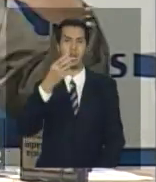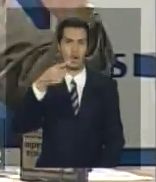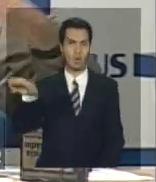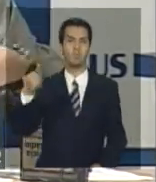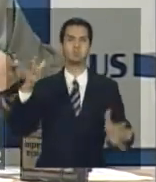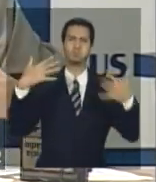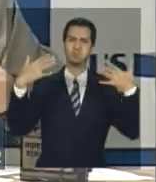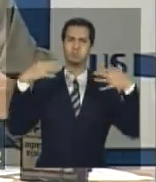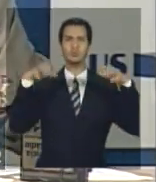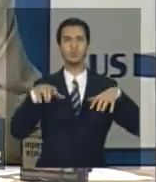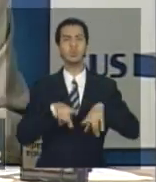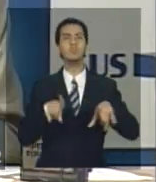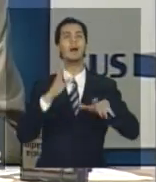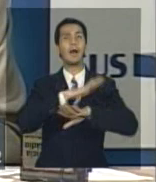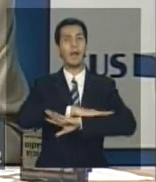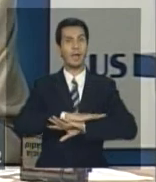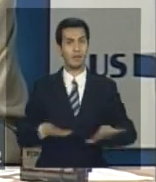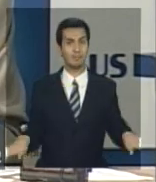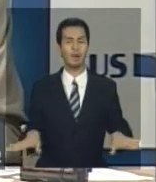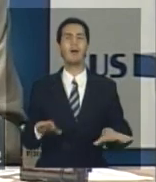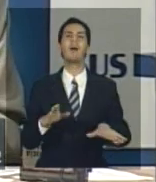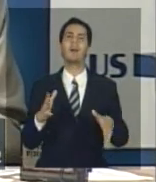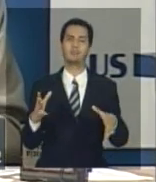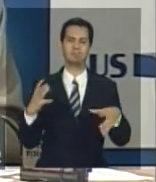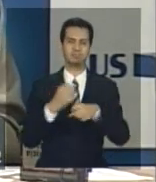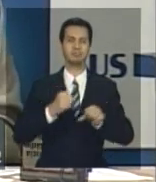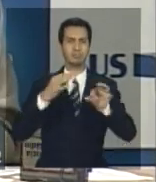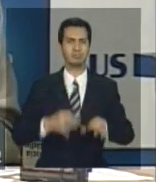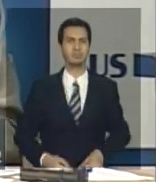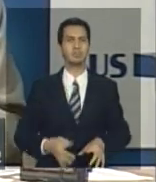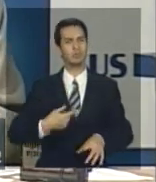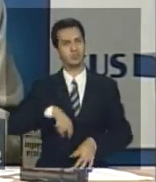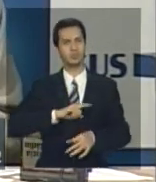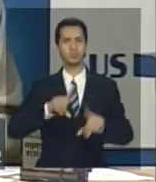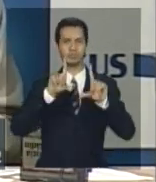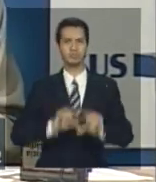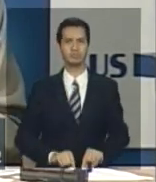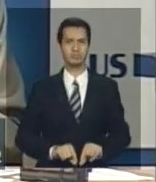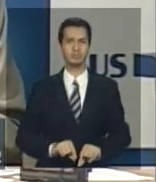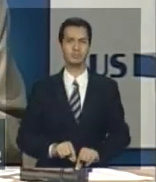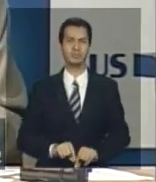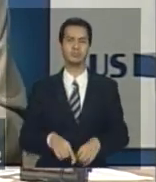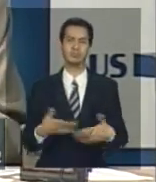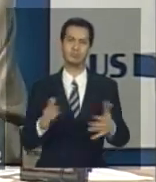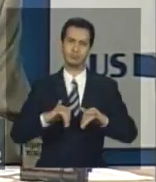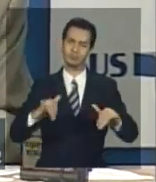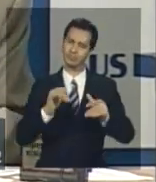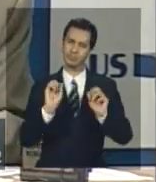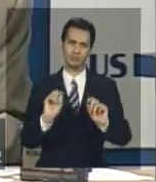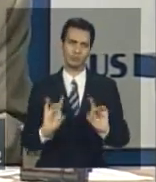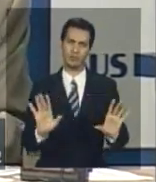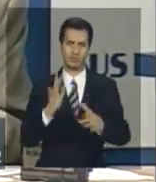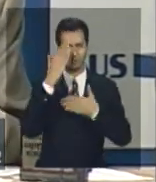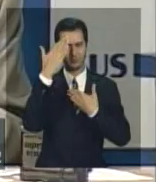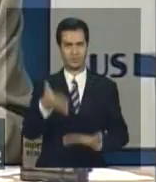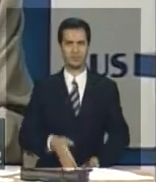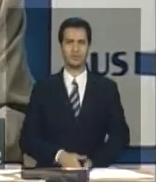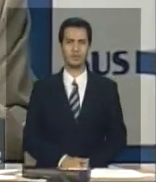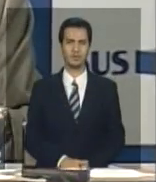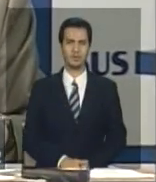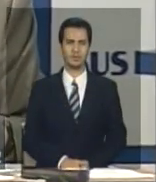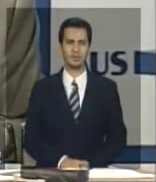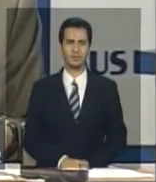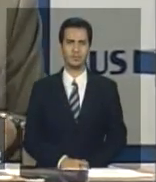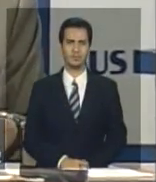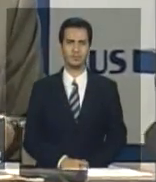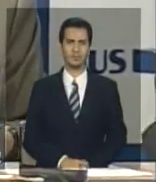mantendo, vamos dizer assim, esse grau forte aí de compromisso de todos os três. Era isso, muito obrigado. Muito obrigado,